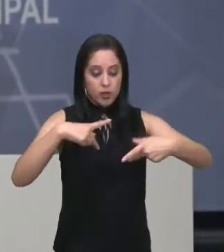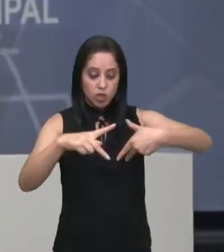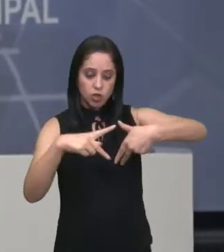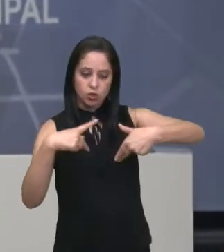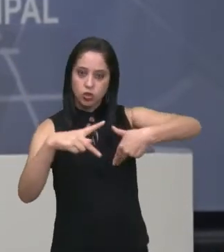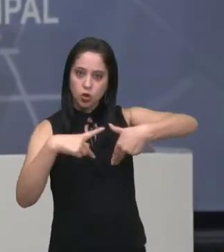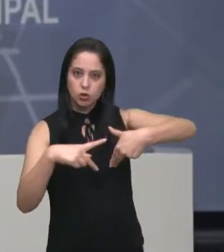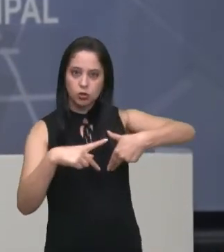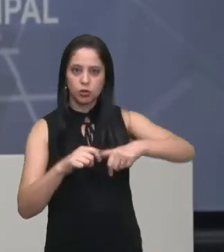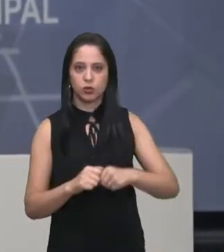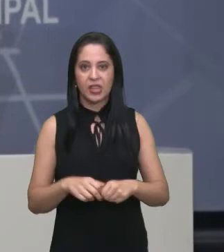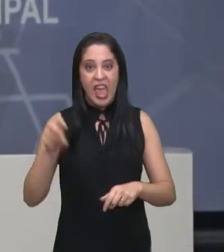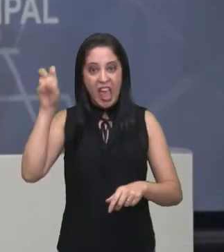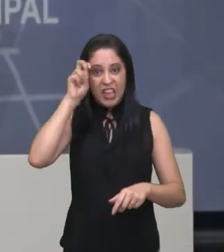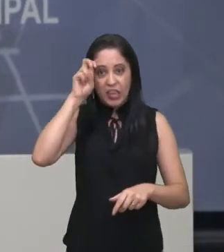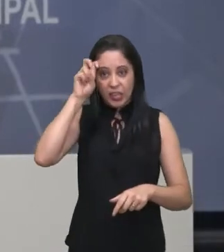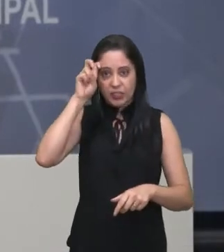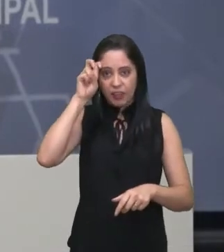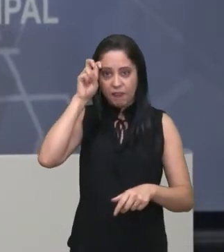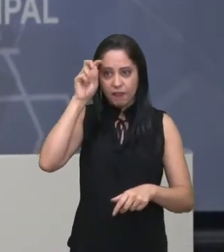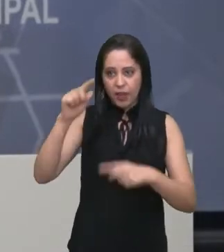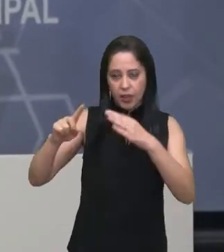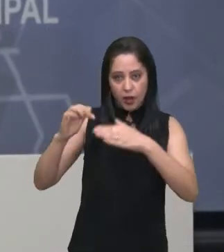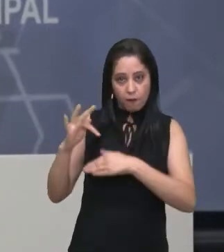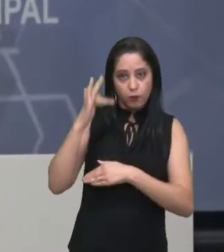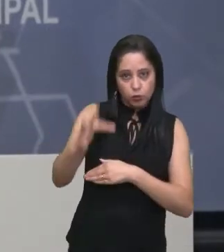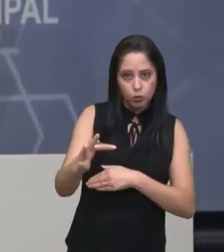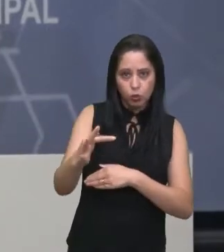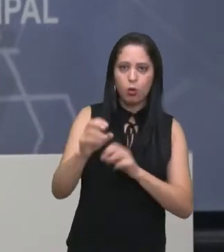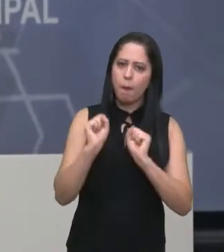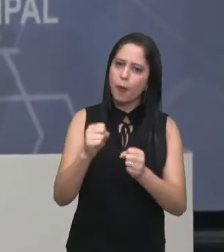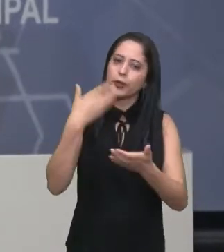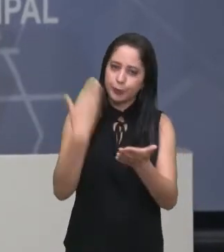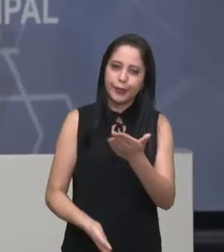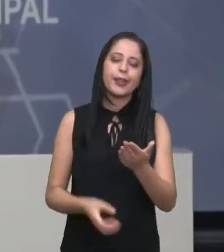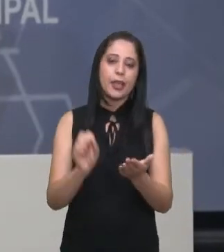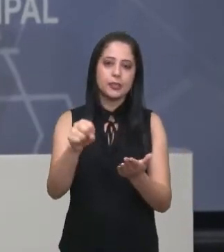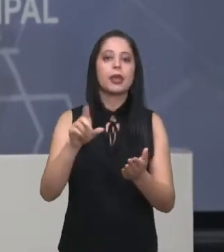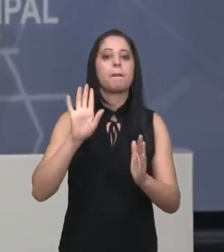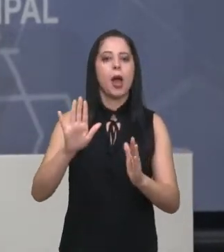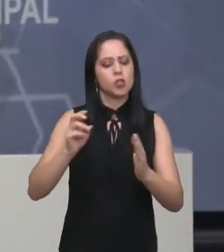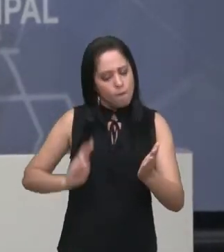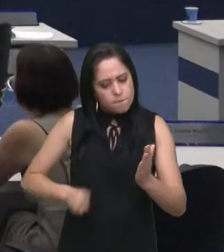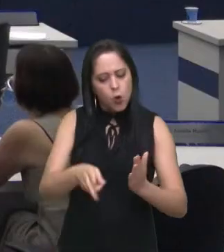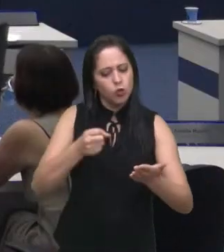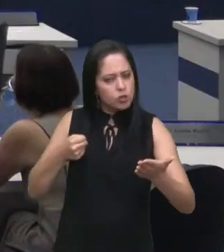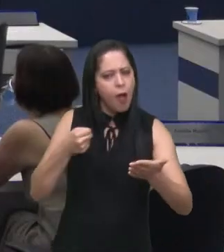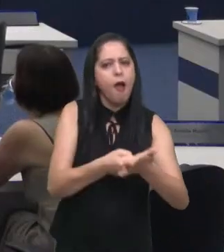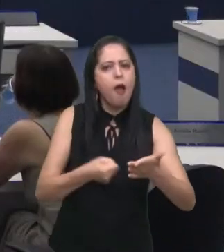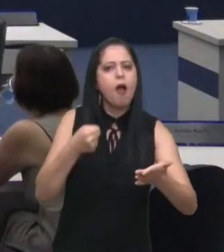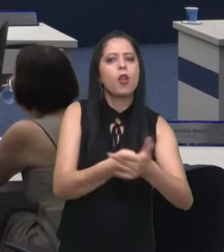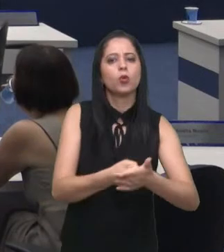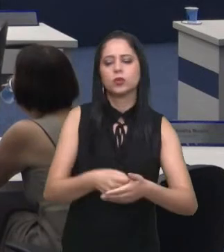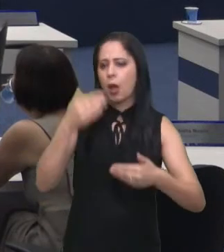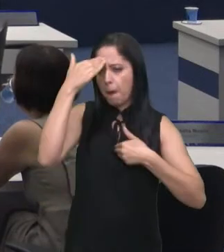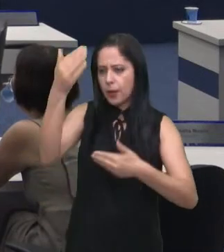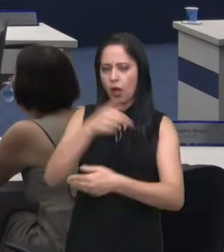perder na quinta-feira que vem, mas nós vamos continuar nessa luta. Fiquem com Deus. Obrigado, presidente.